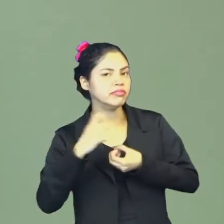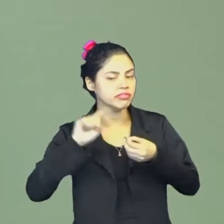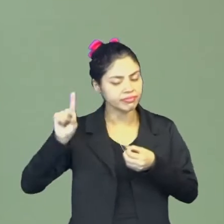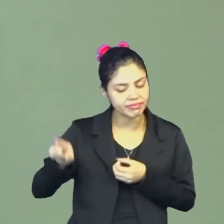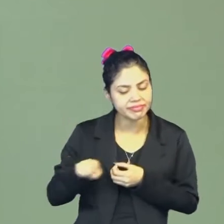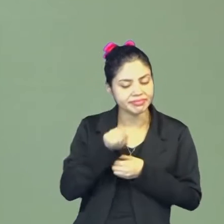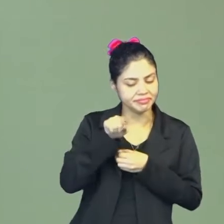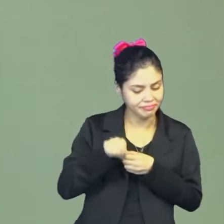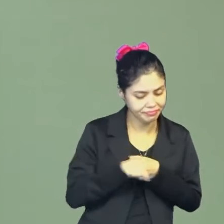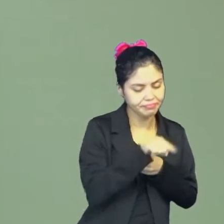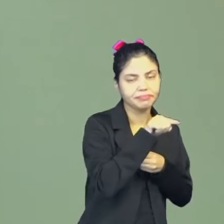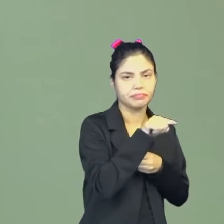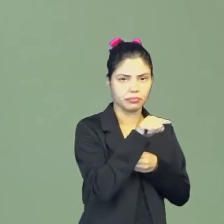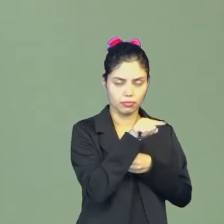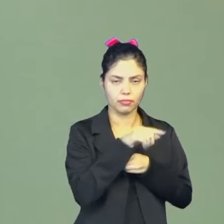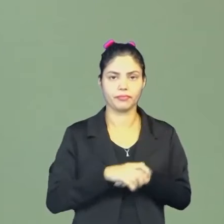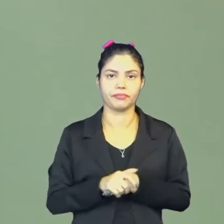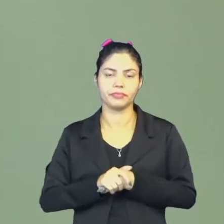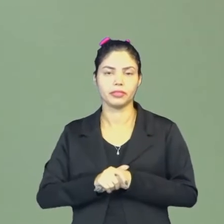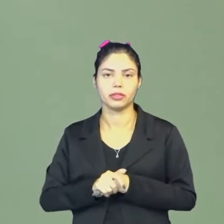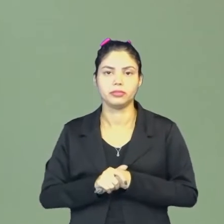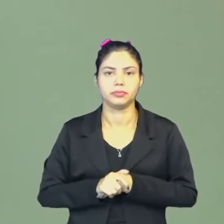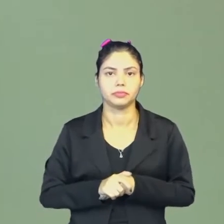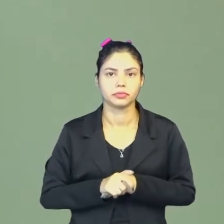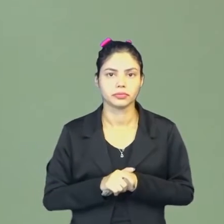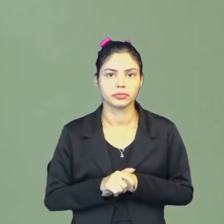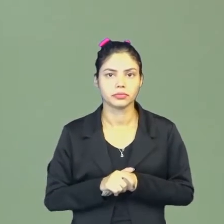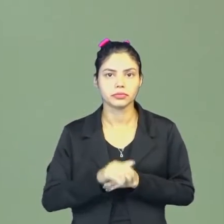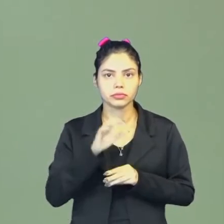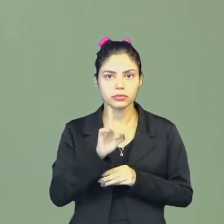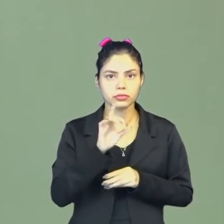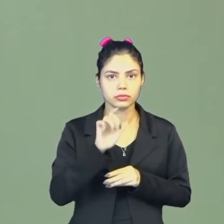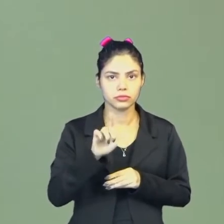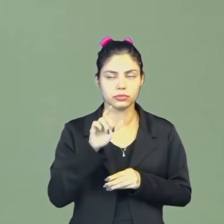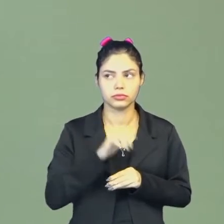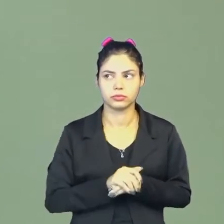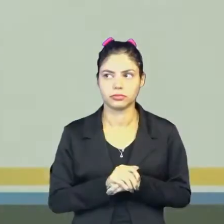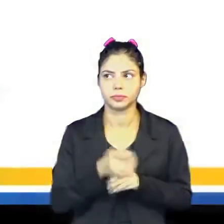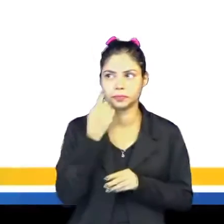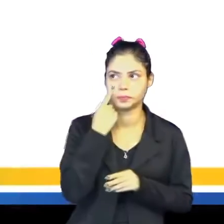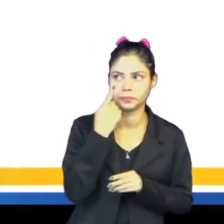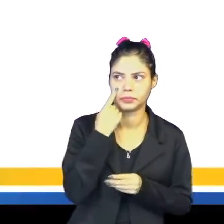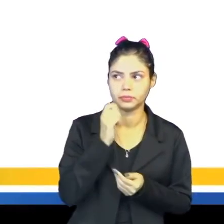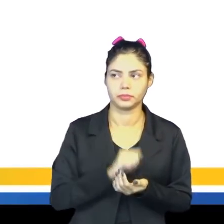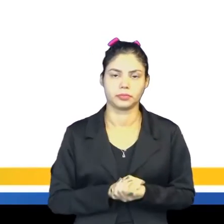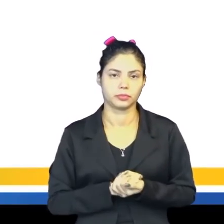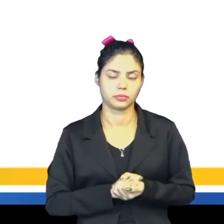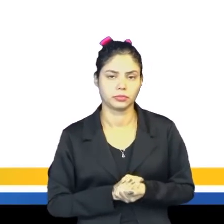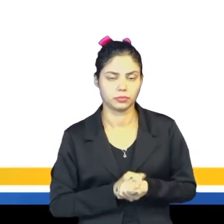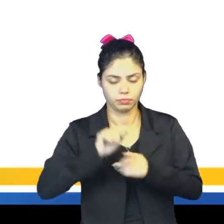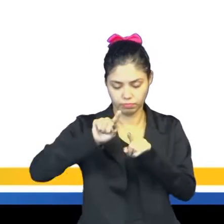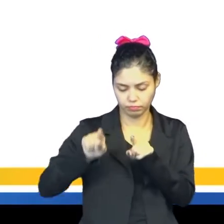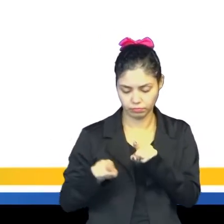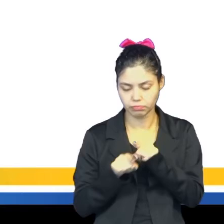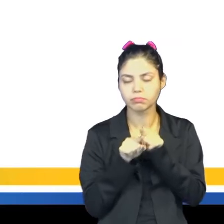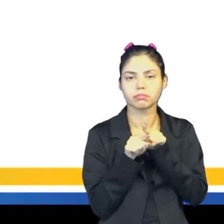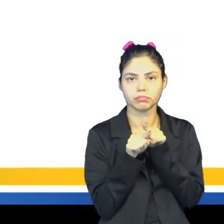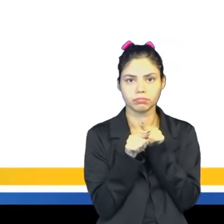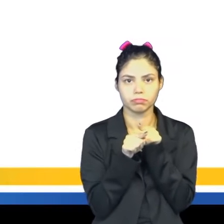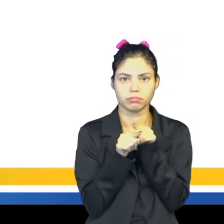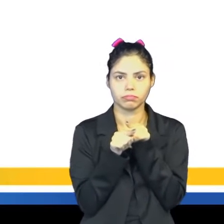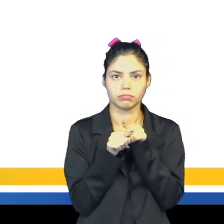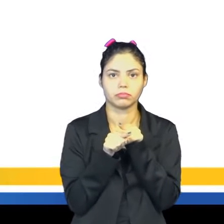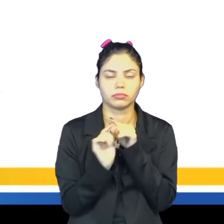voltando, não é indo, tá? De delilitro, observem bem que na parte de baixo nós temos aí